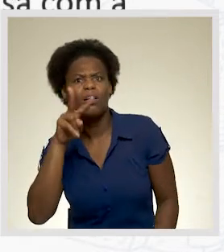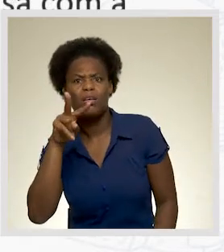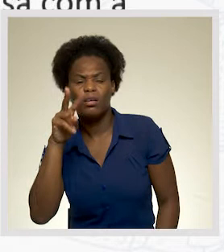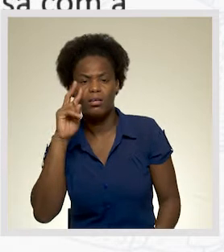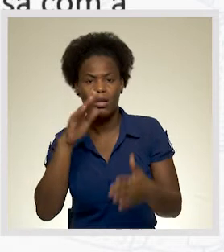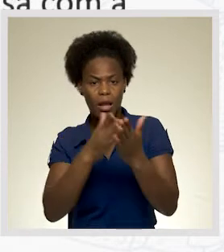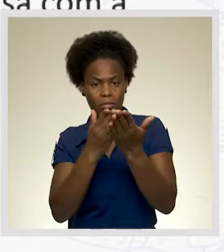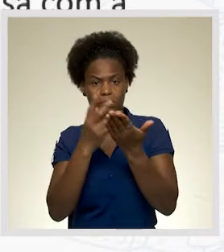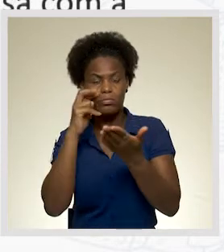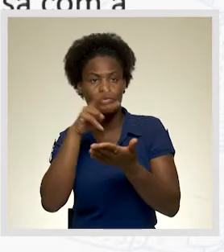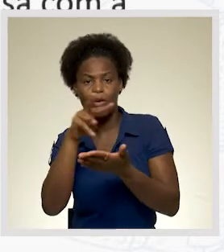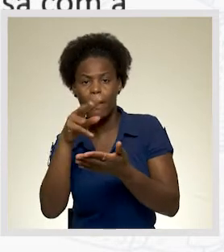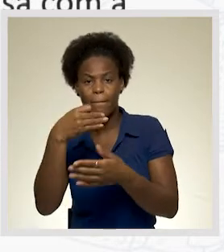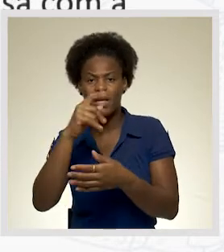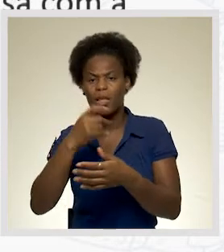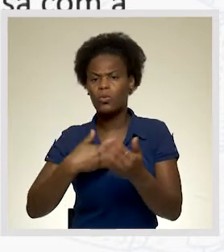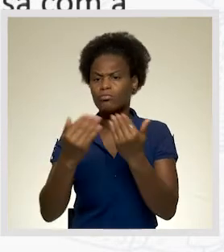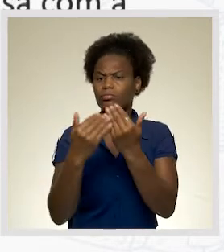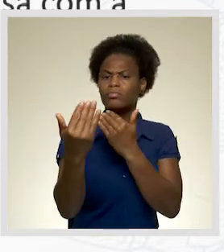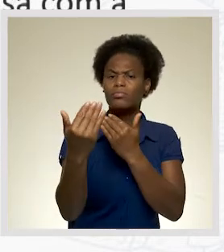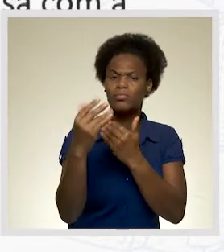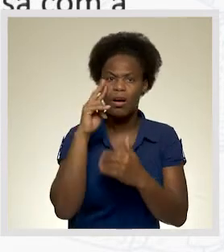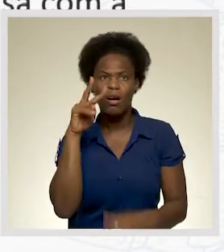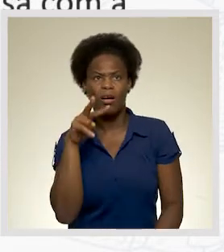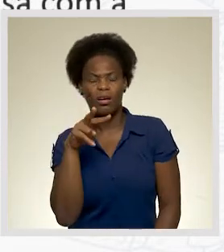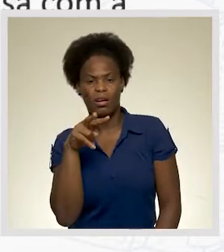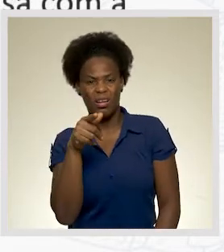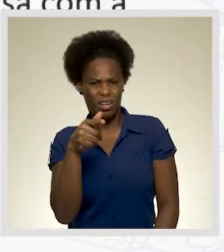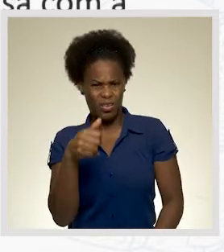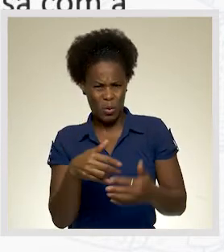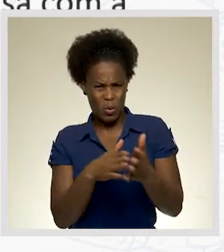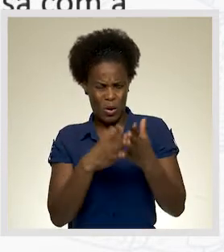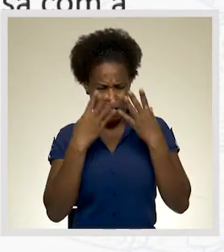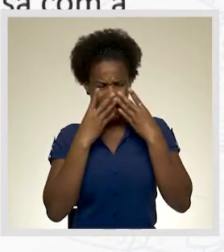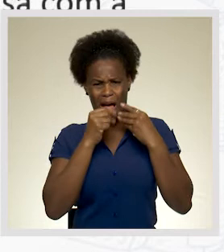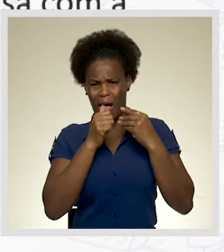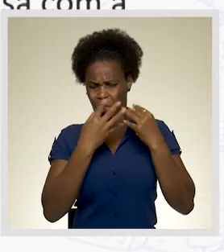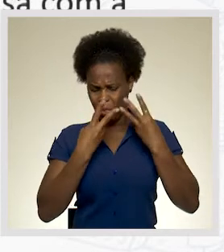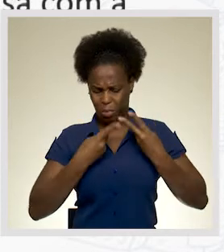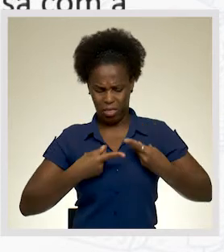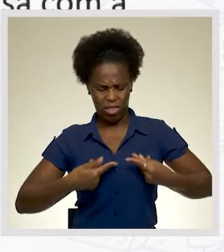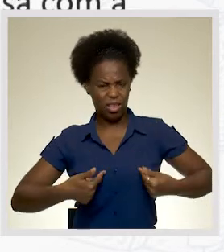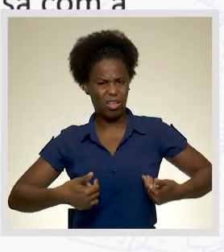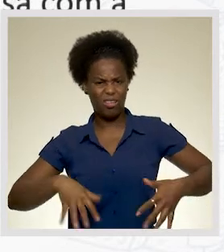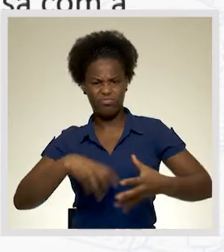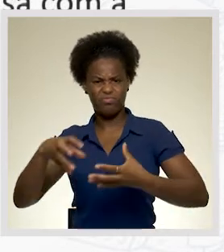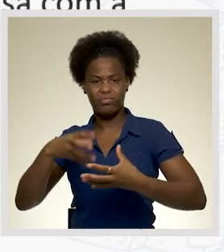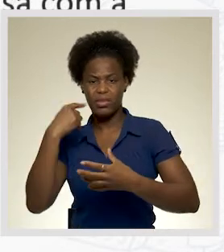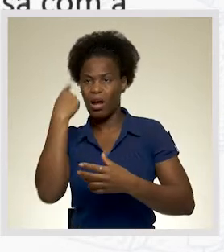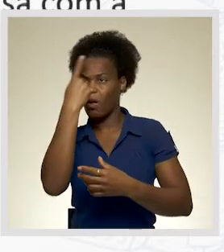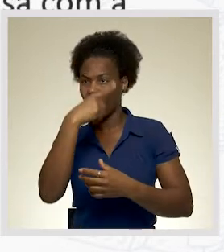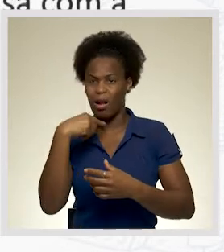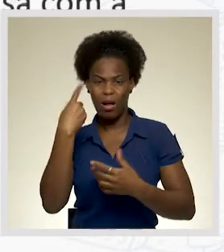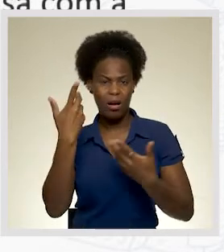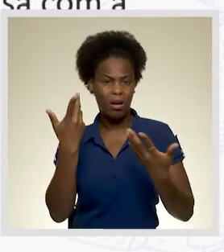Pedro diante de si. Vinha todo enlameado, desalinhado, e na sua face lívida,